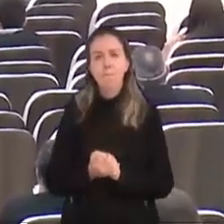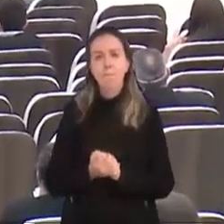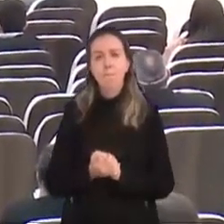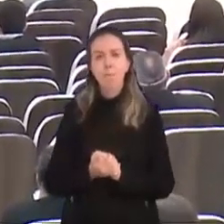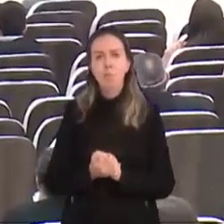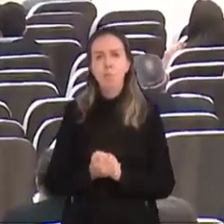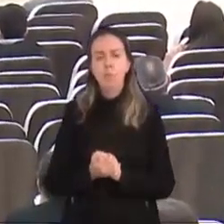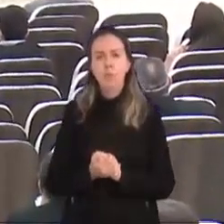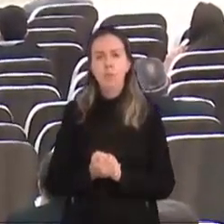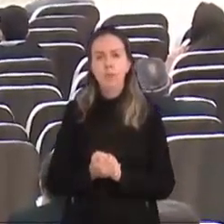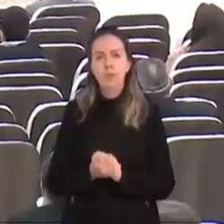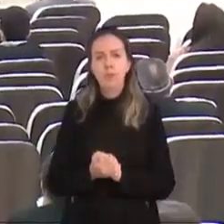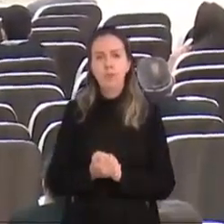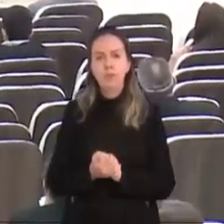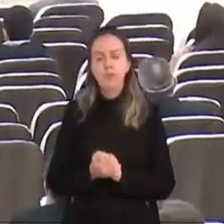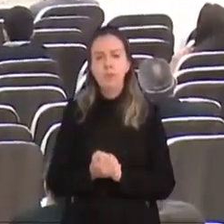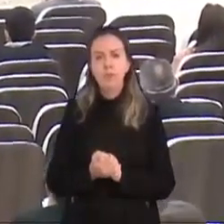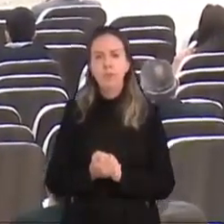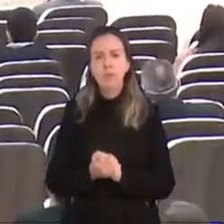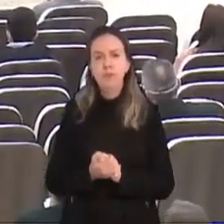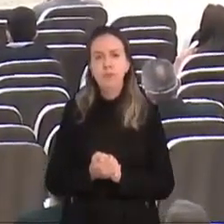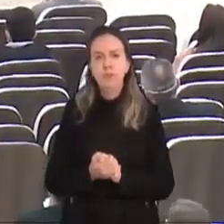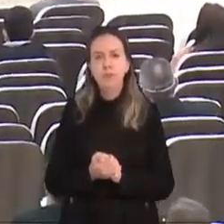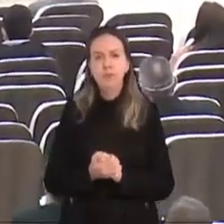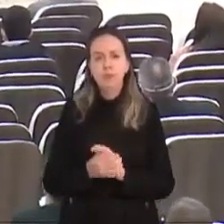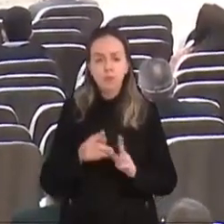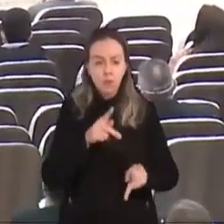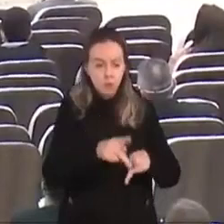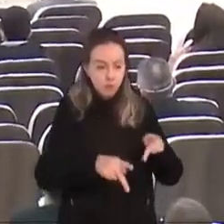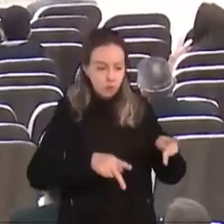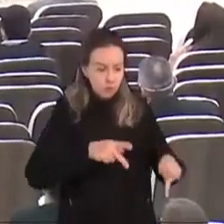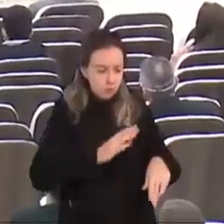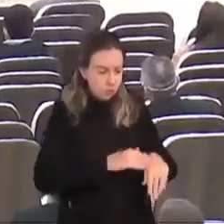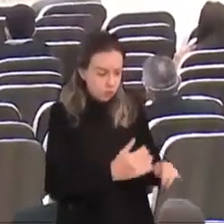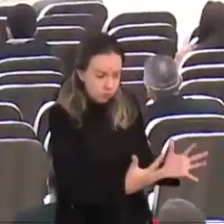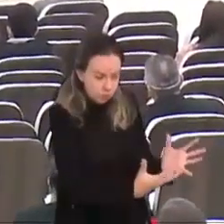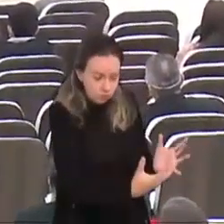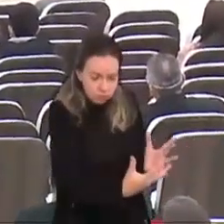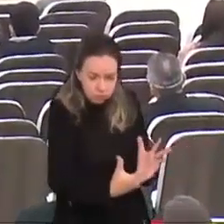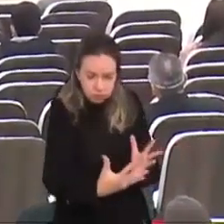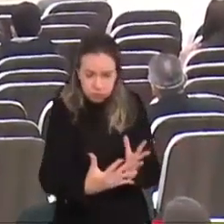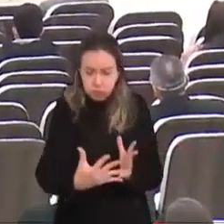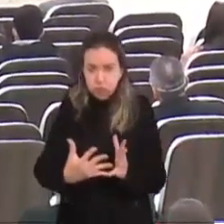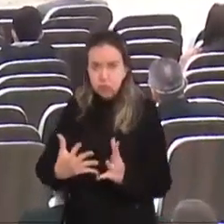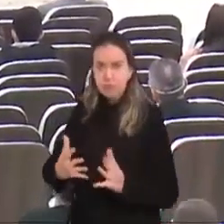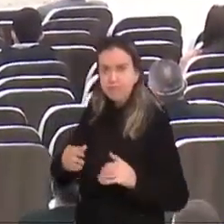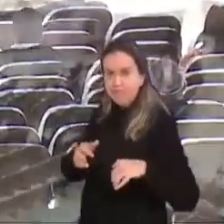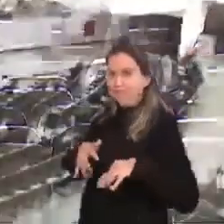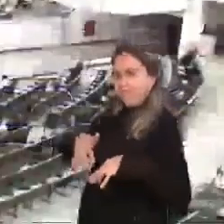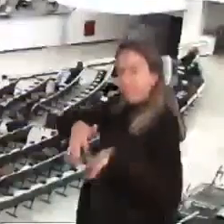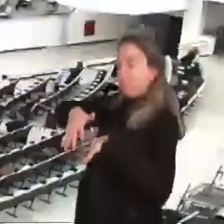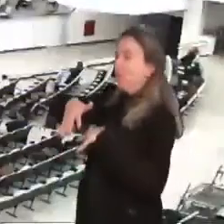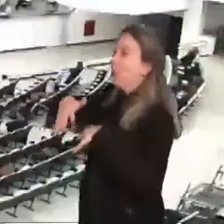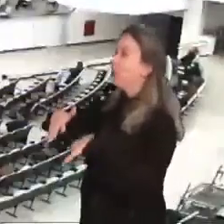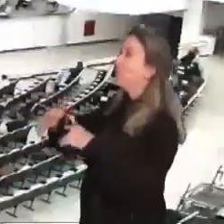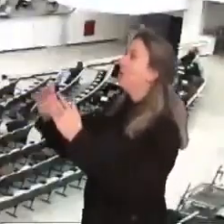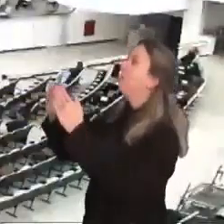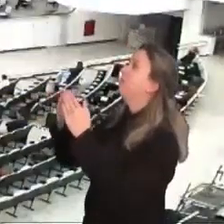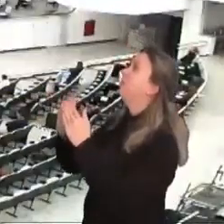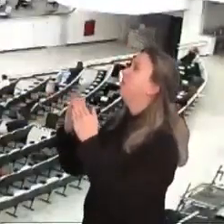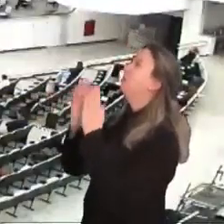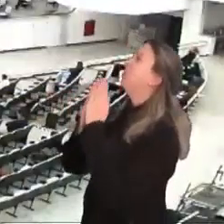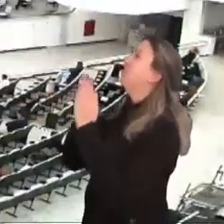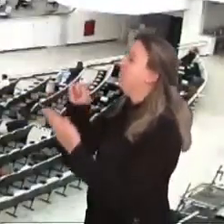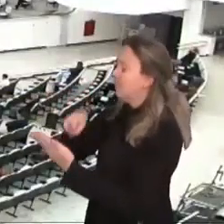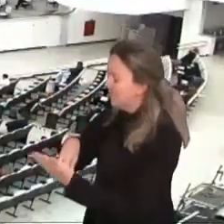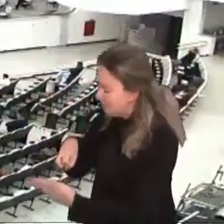por livre e espontânea vontade, Deus cria situações para fazer com que o povo volte